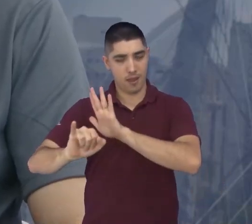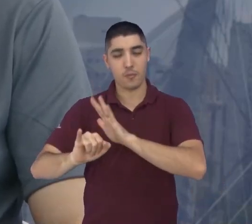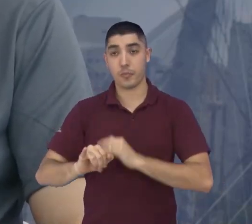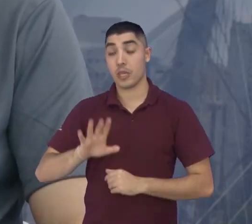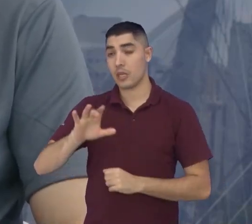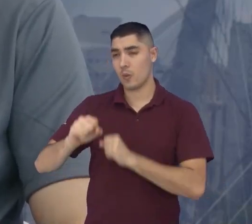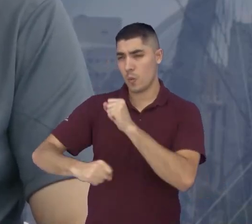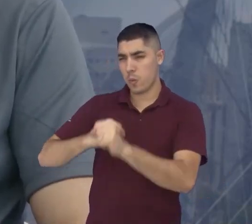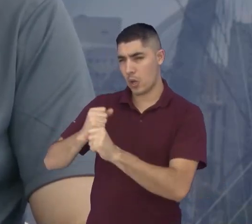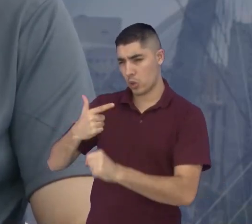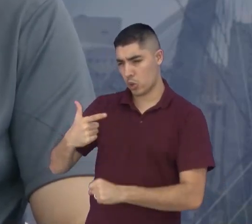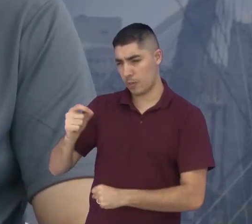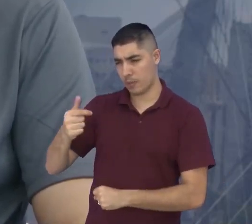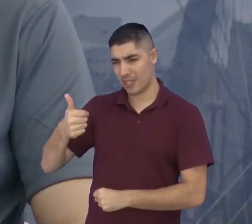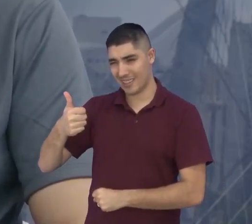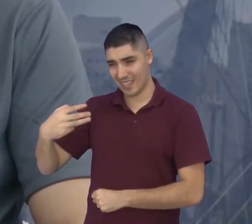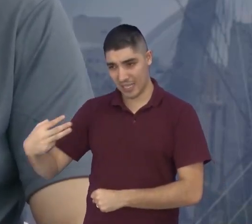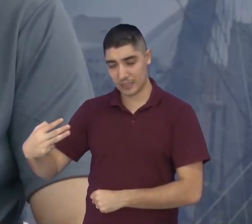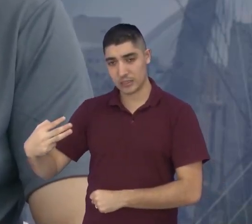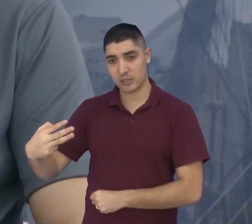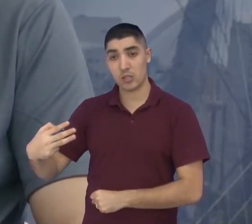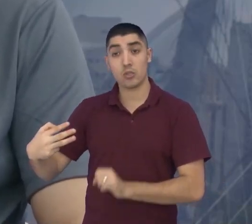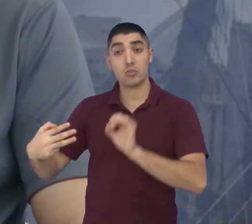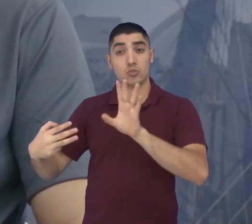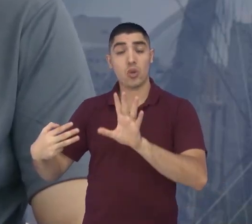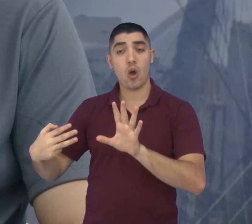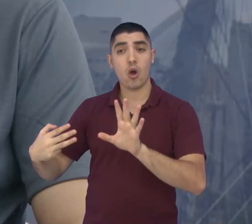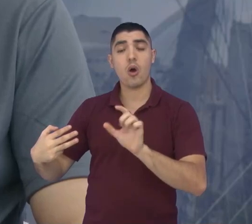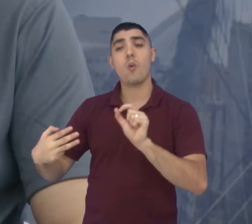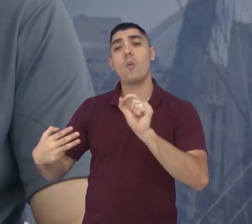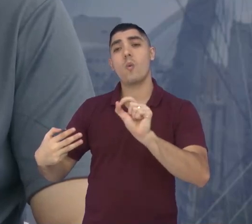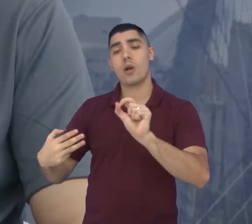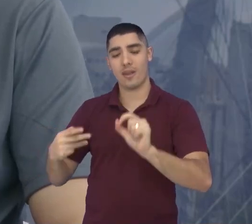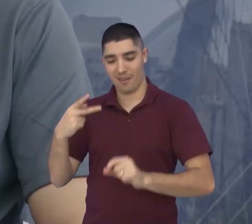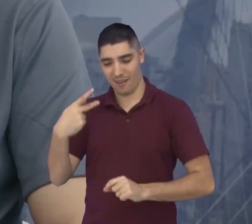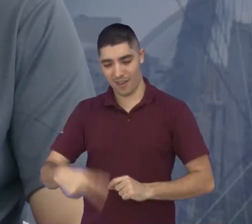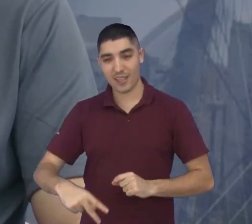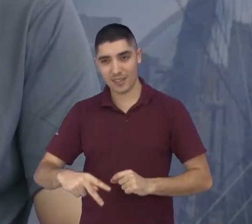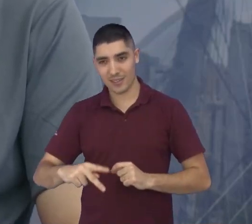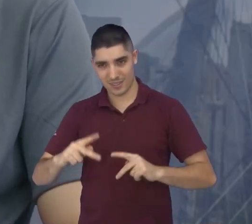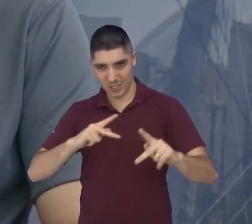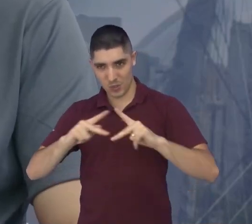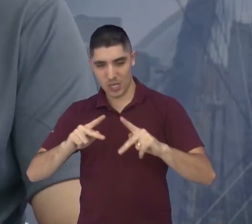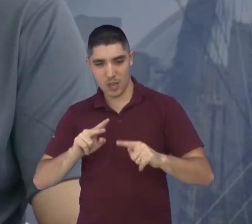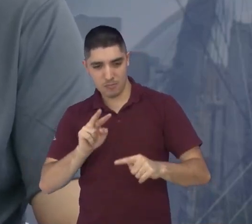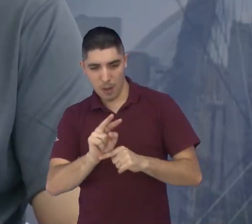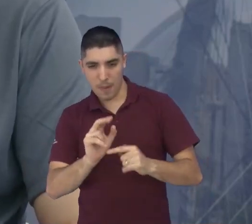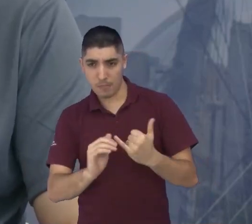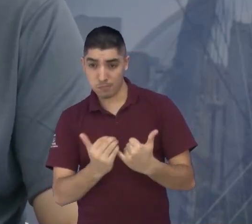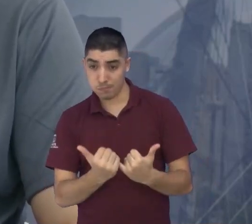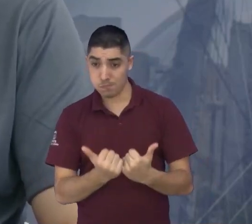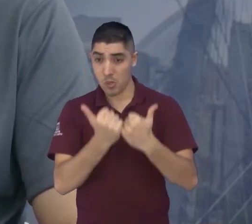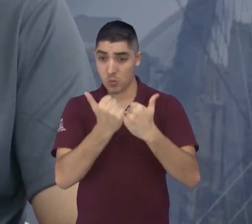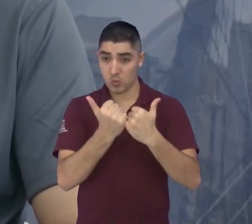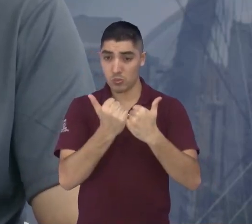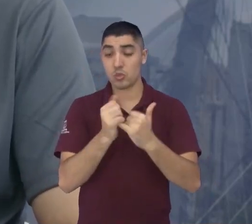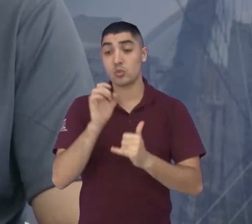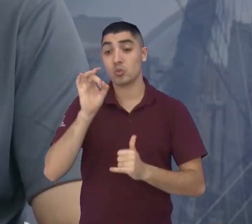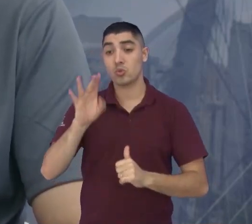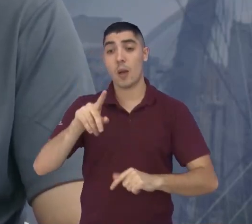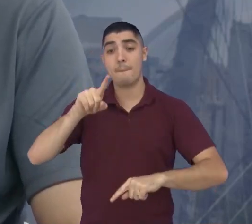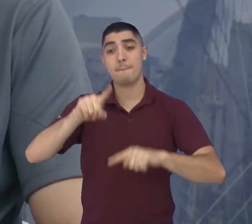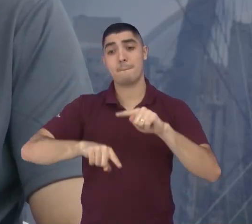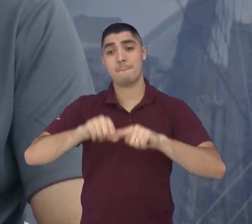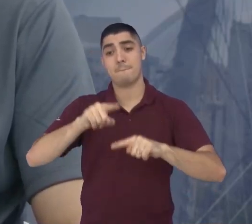2013 nós só tínhamos preservado municipalmente o que nós consideramos dos patrimônios